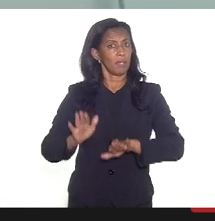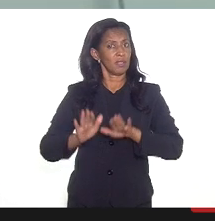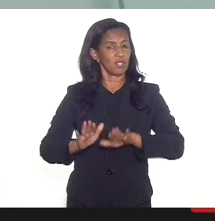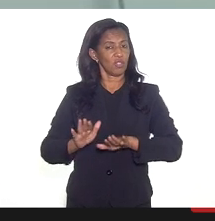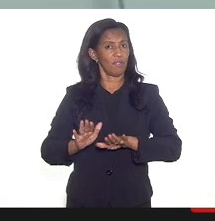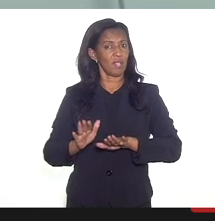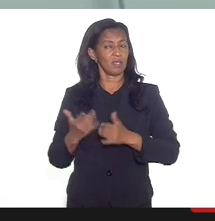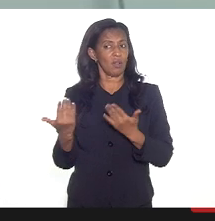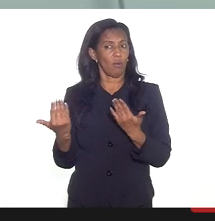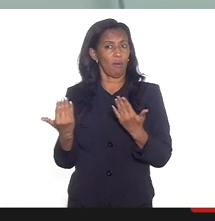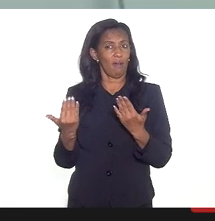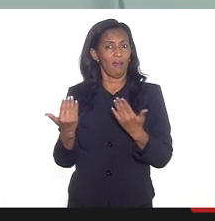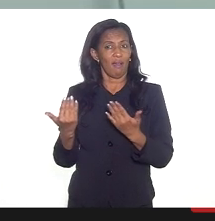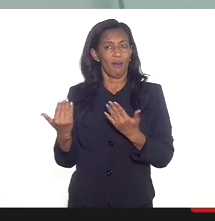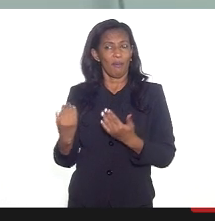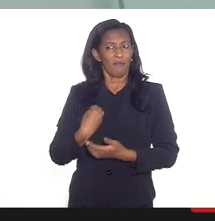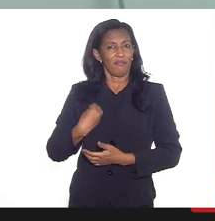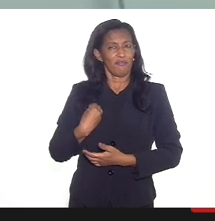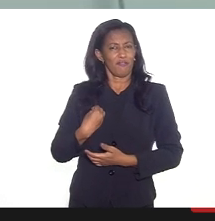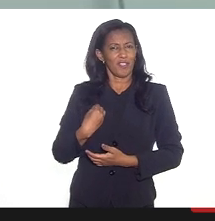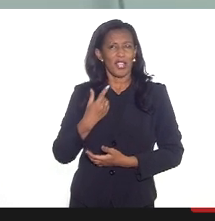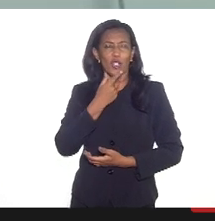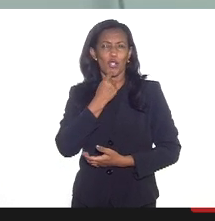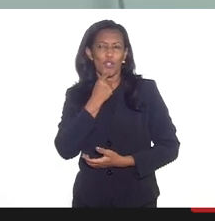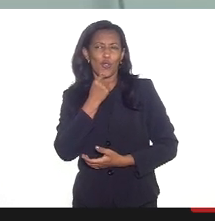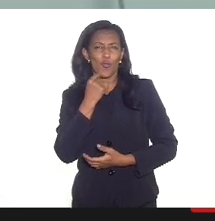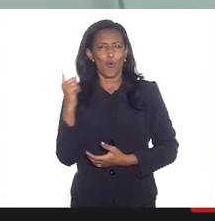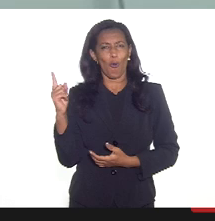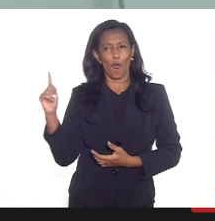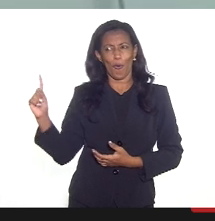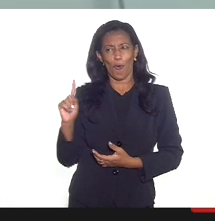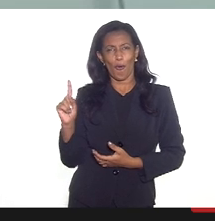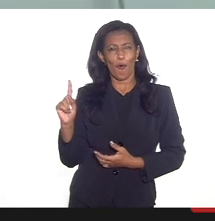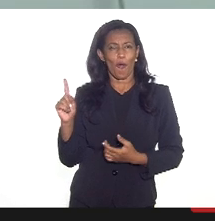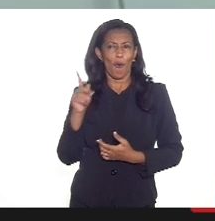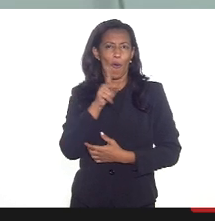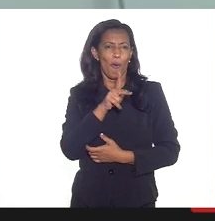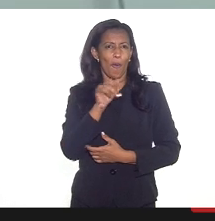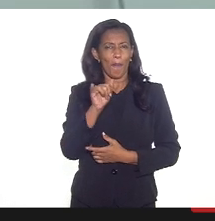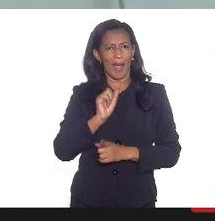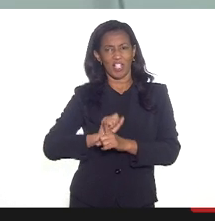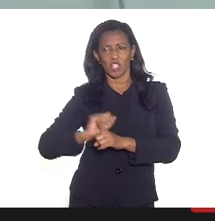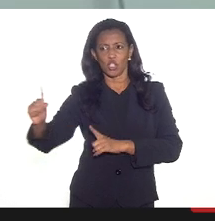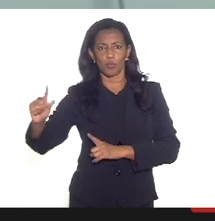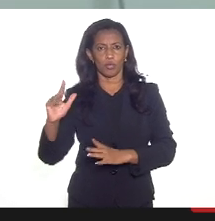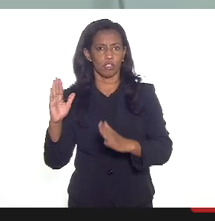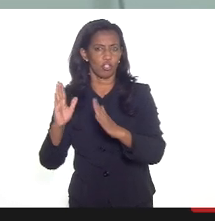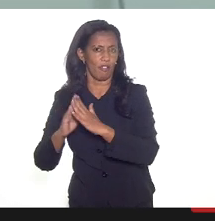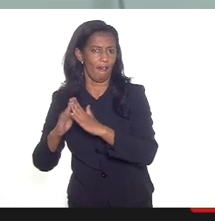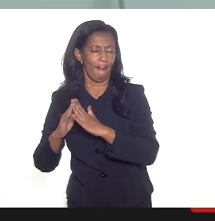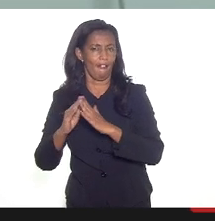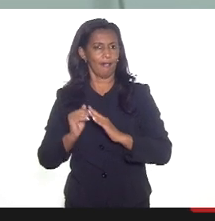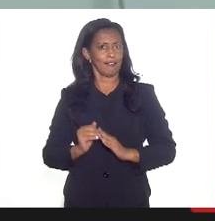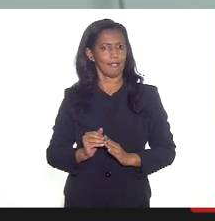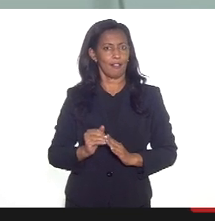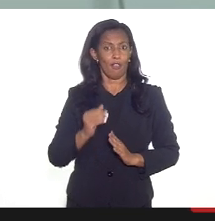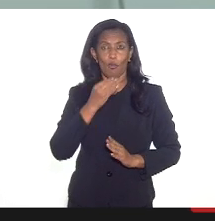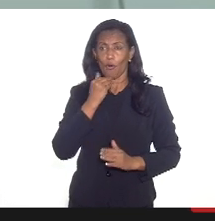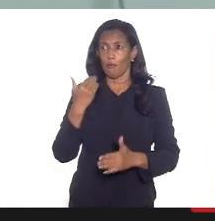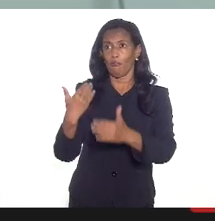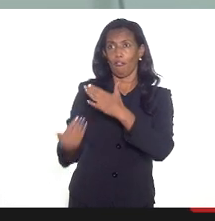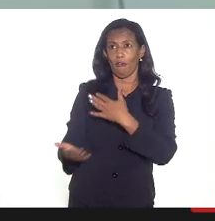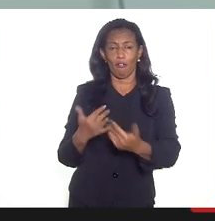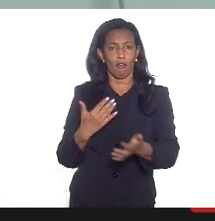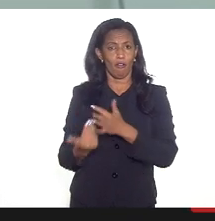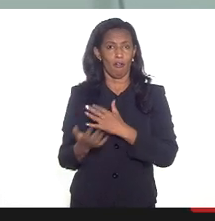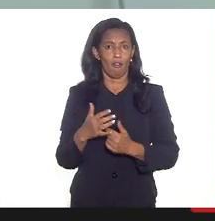nossas vidas, enquanto aquele vizinho lesbofóbico, aquele pai que expulsa a gente de casa, aquele homem qualquer que